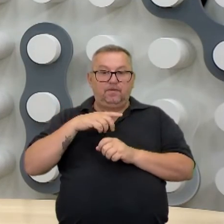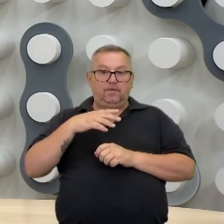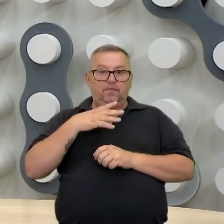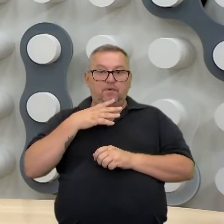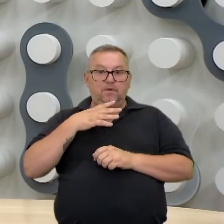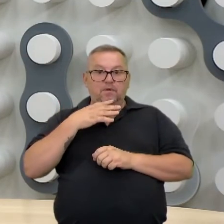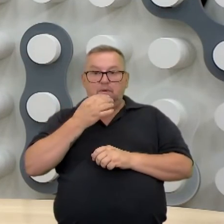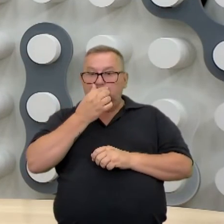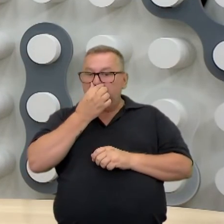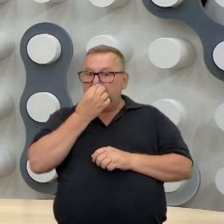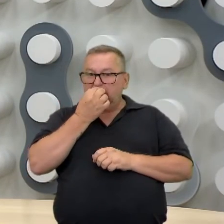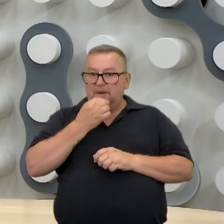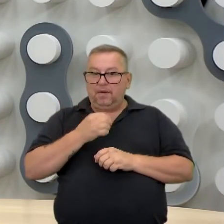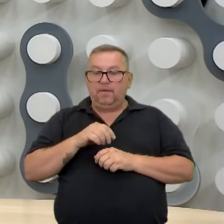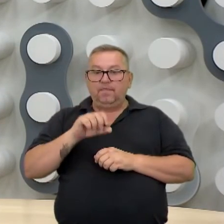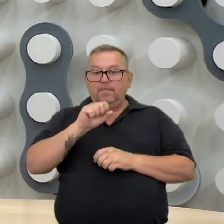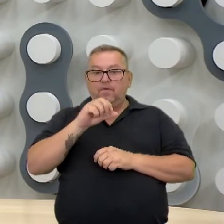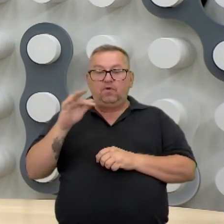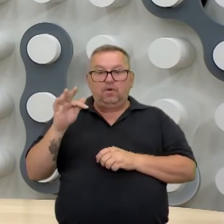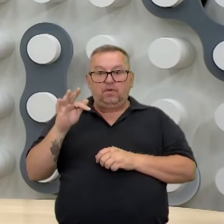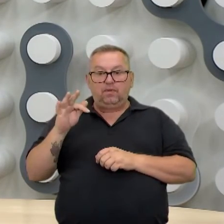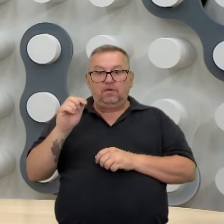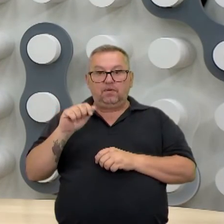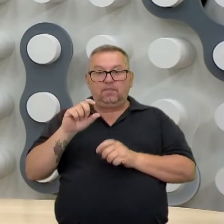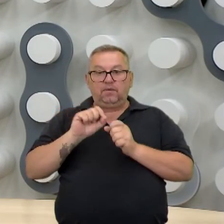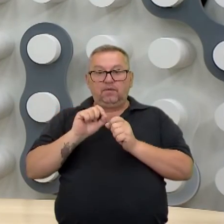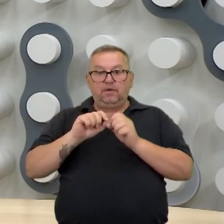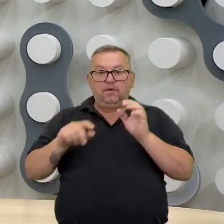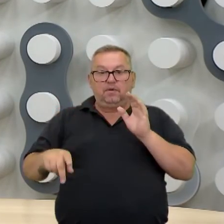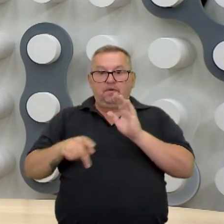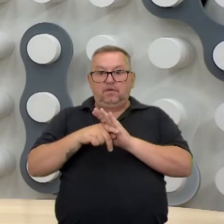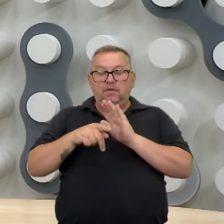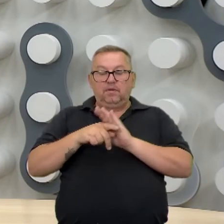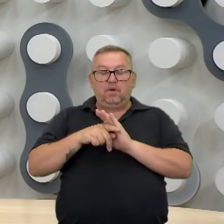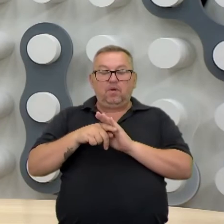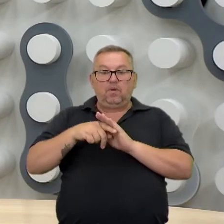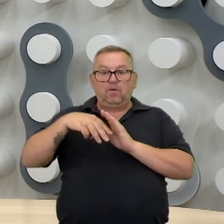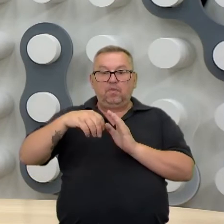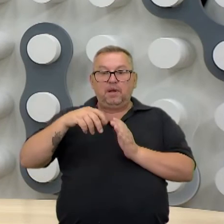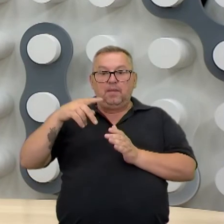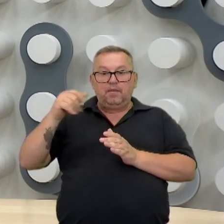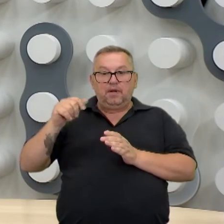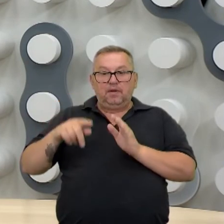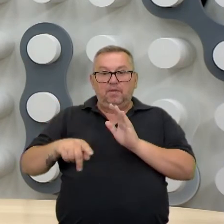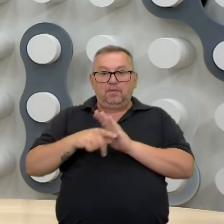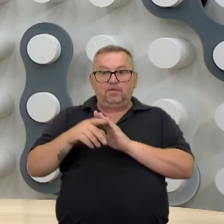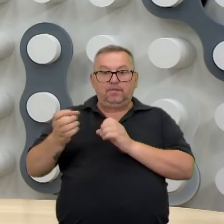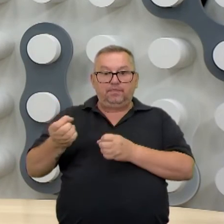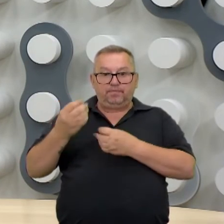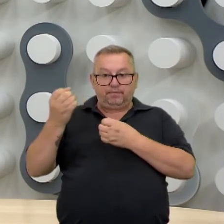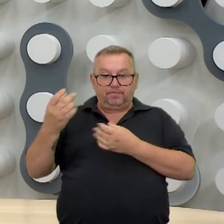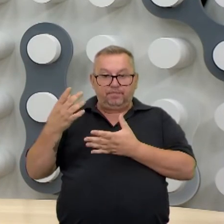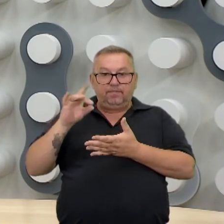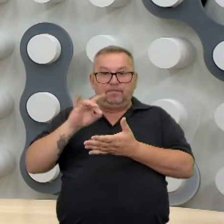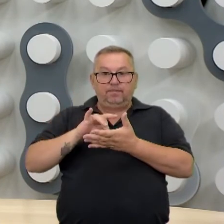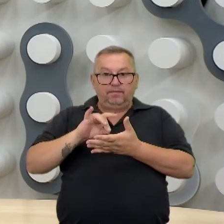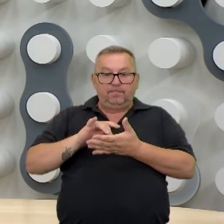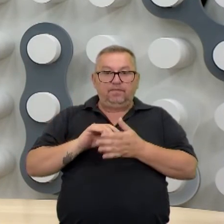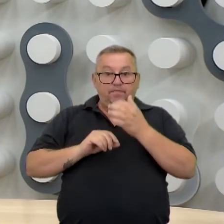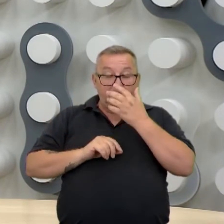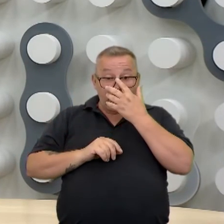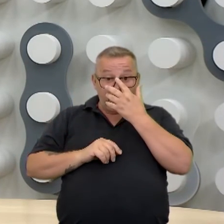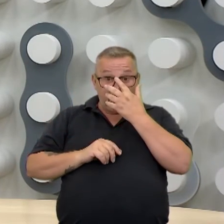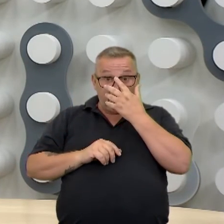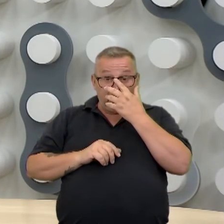aí, tiver um software apropriado, você pode montar o seu mapa com os próprios dados oficiais do Instituto Brasileiro de Geografia.